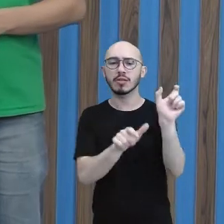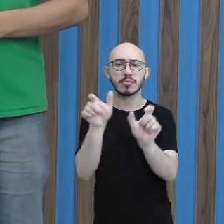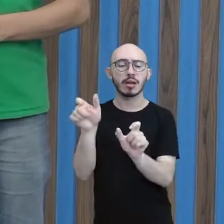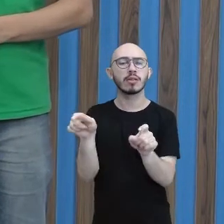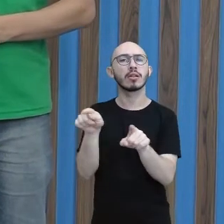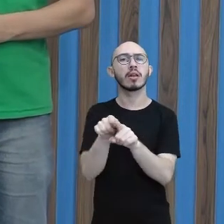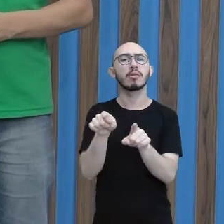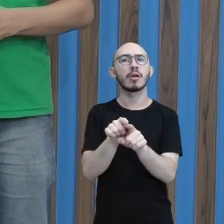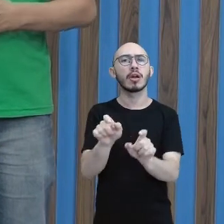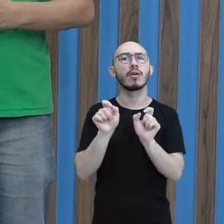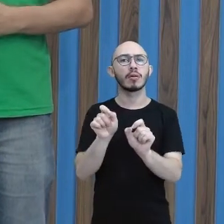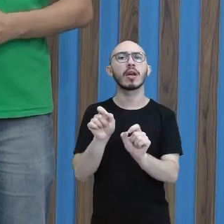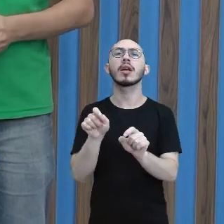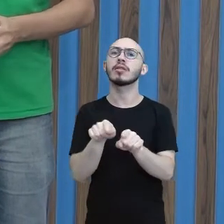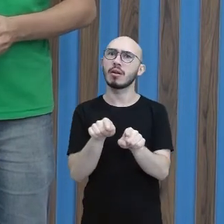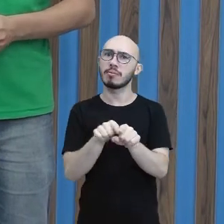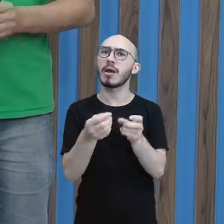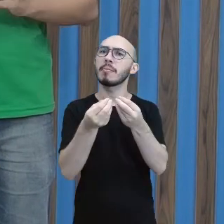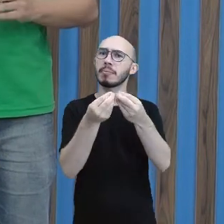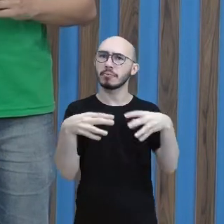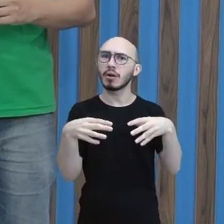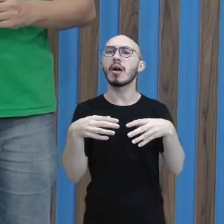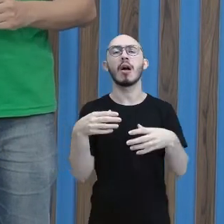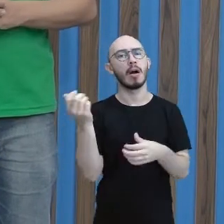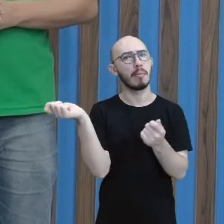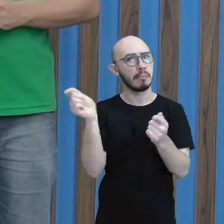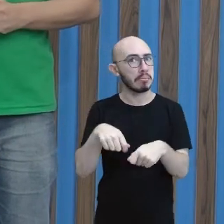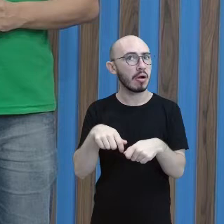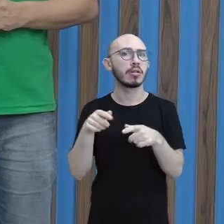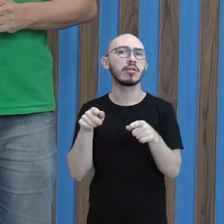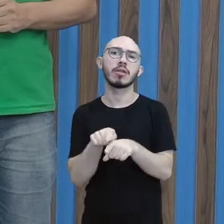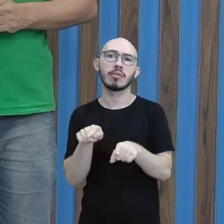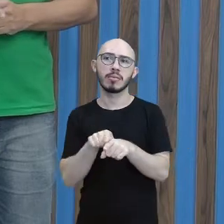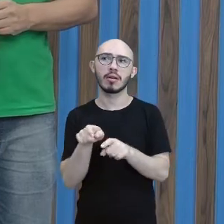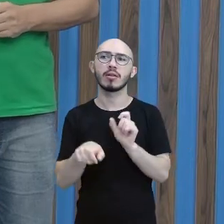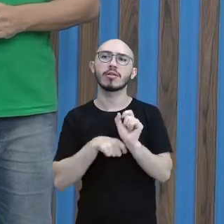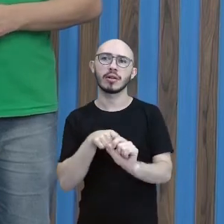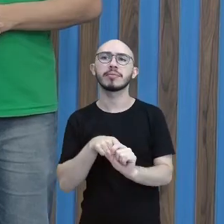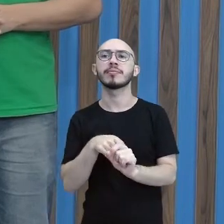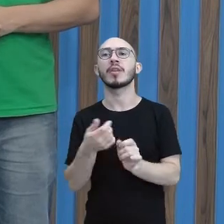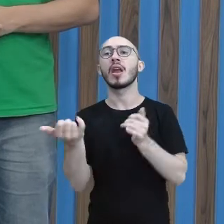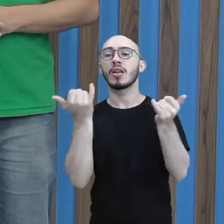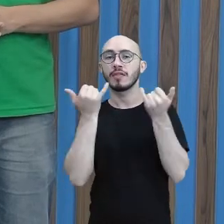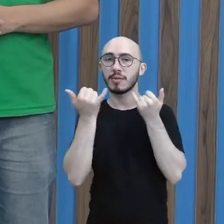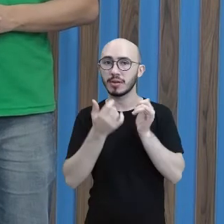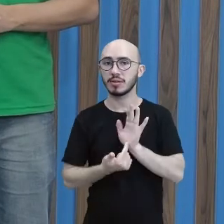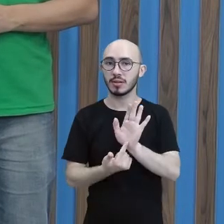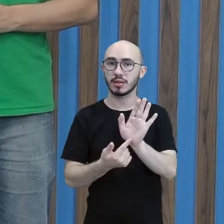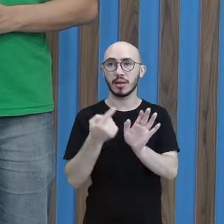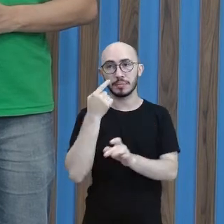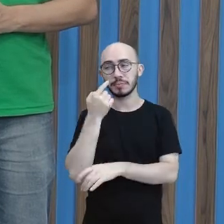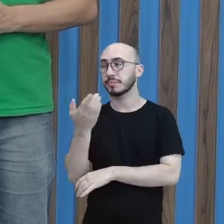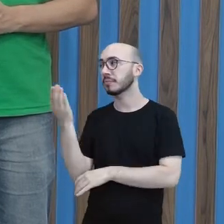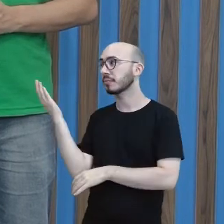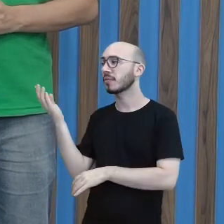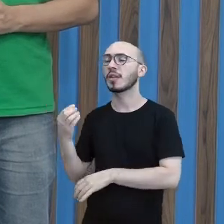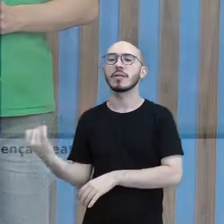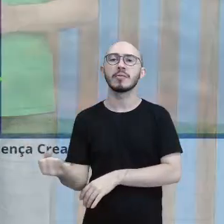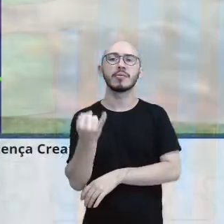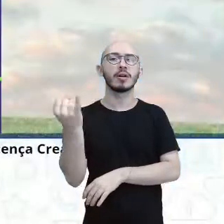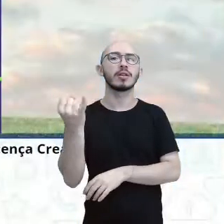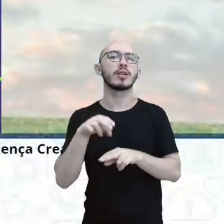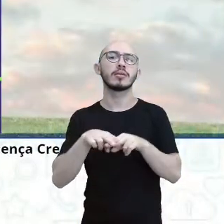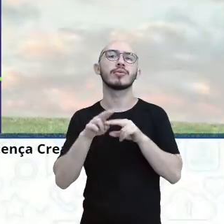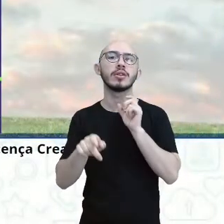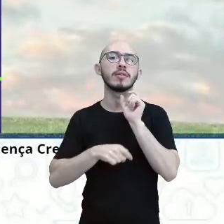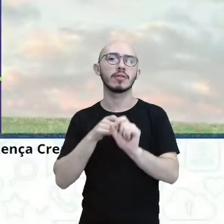também, né, estão ameaçados, né? Ao mesmo tempo em que esse dado aí que a gente está vendo aí na tela, ele é muito importante porque, por